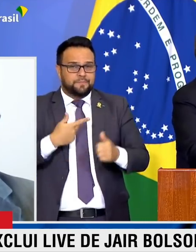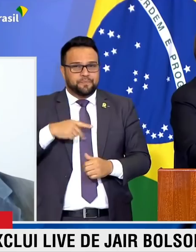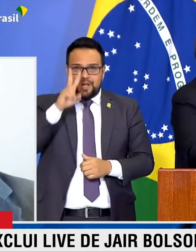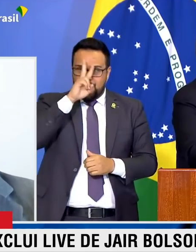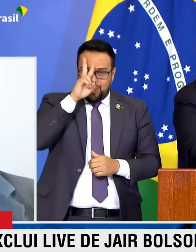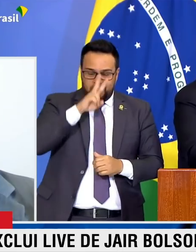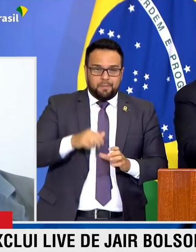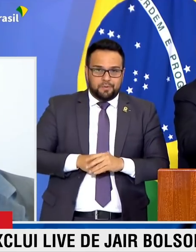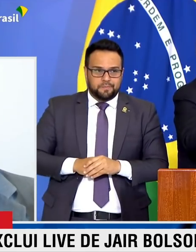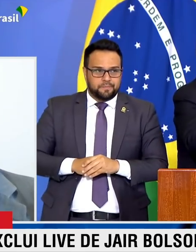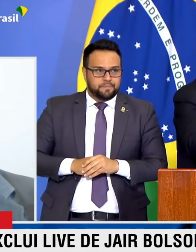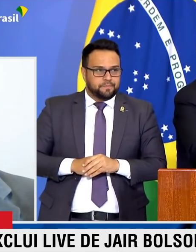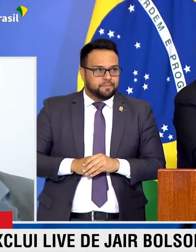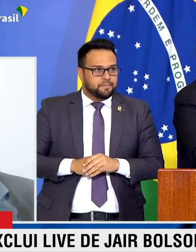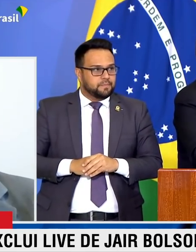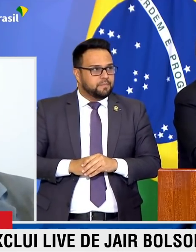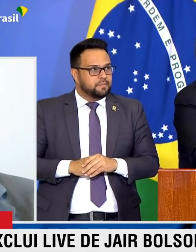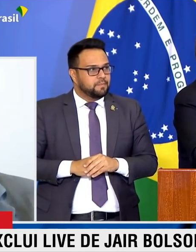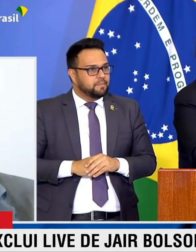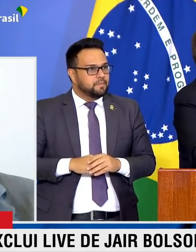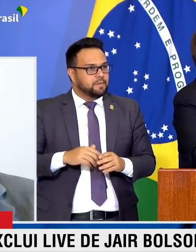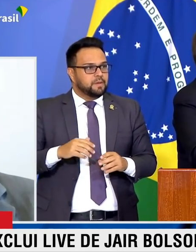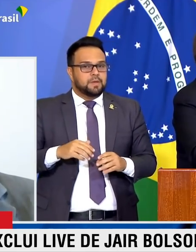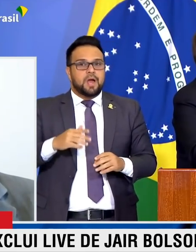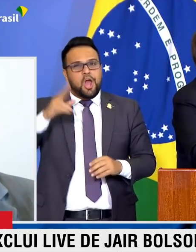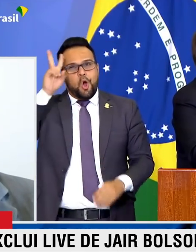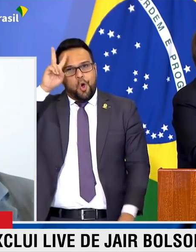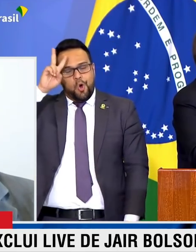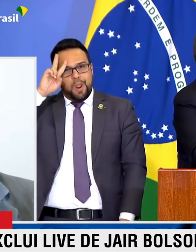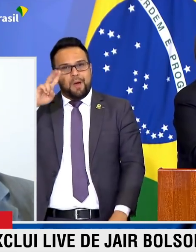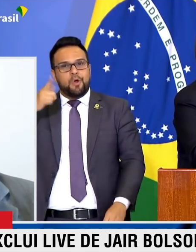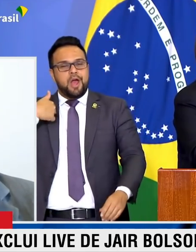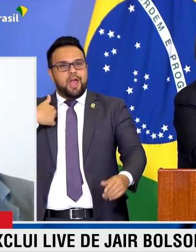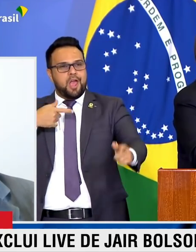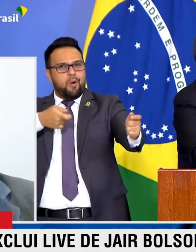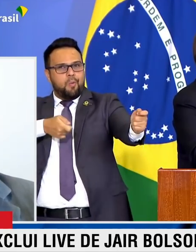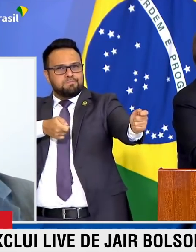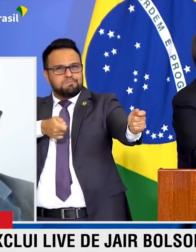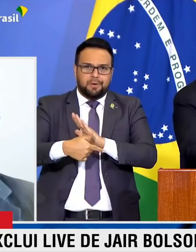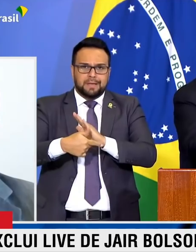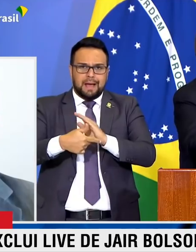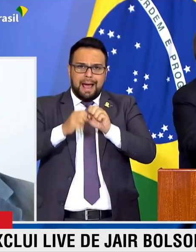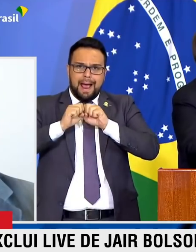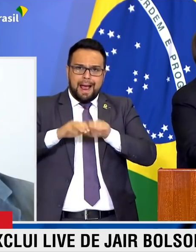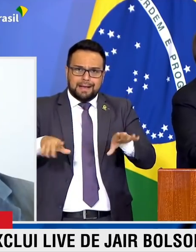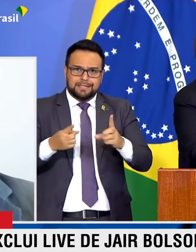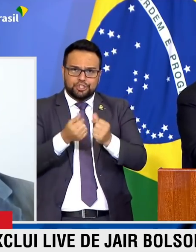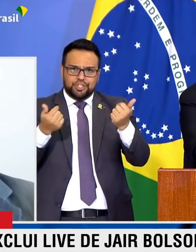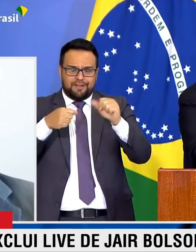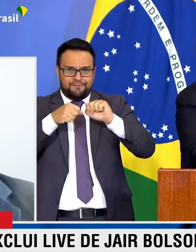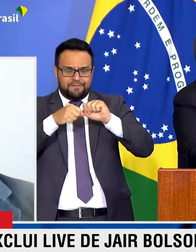em relação com a população população não gostou dá de ver a CPI abusar do seu poder